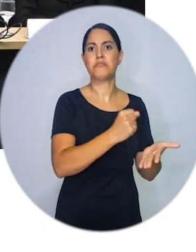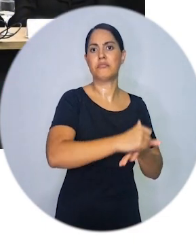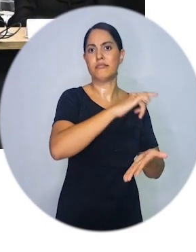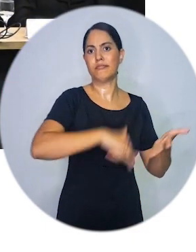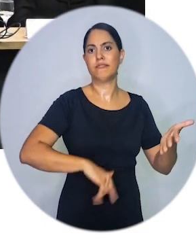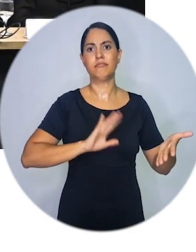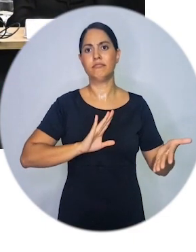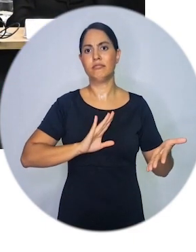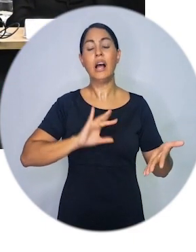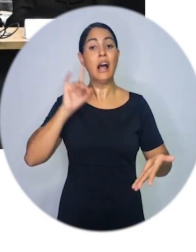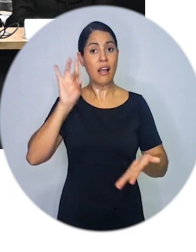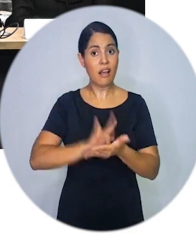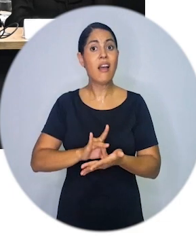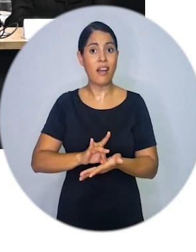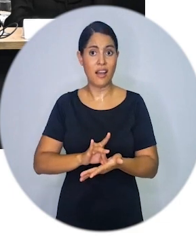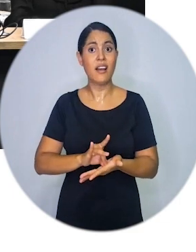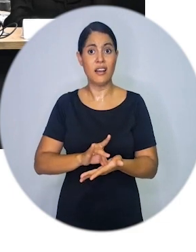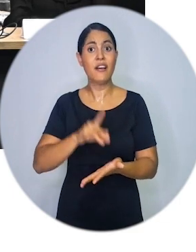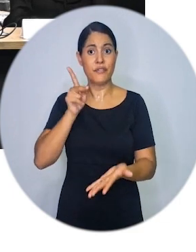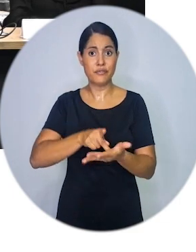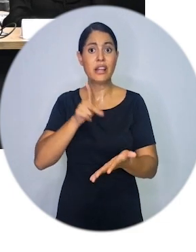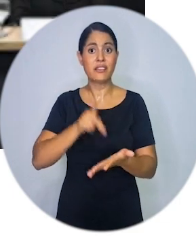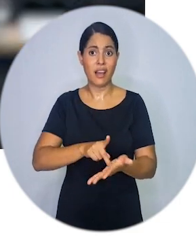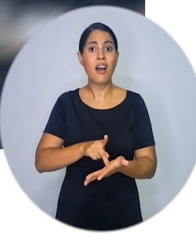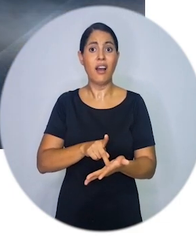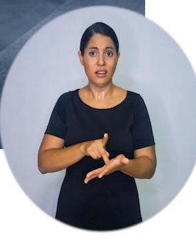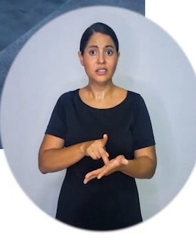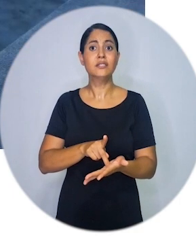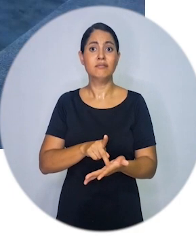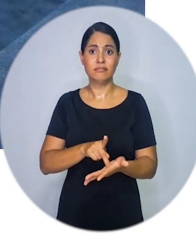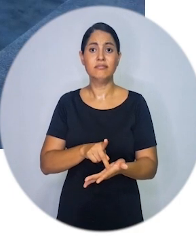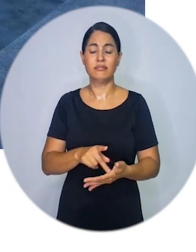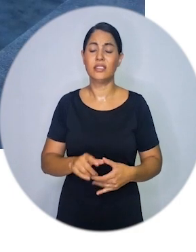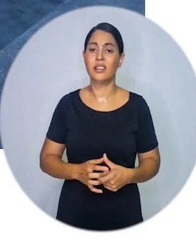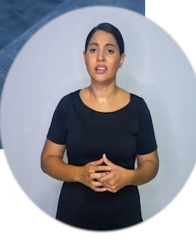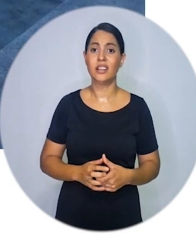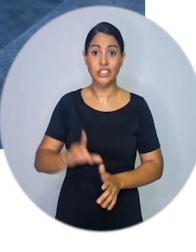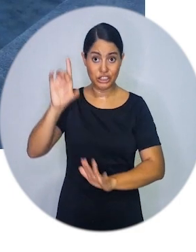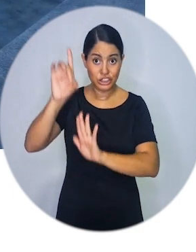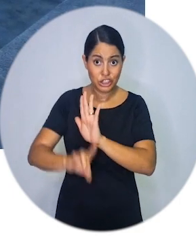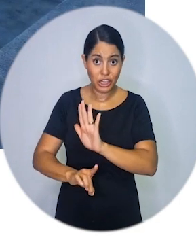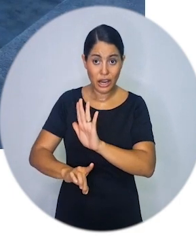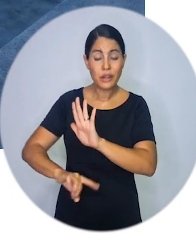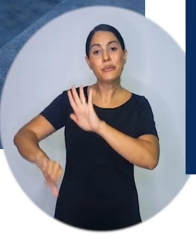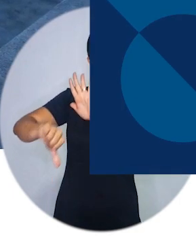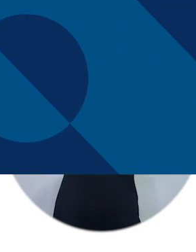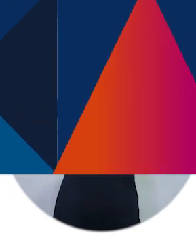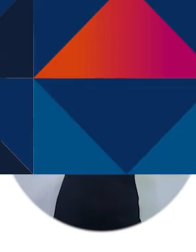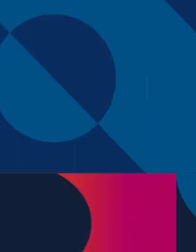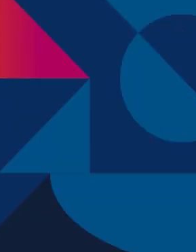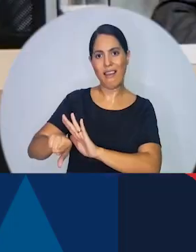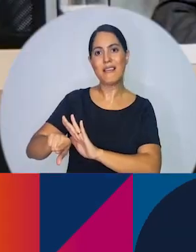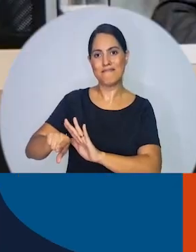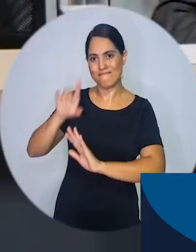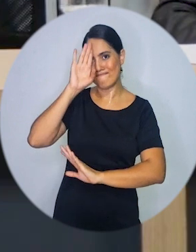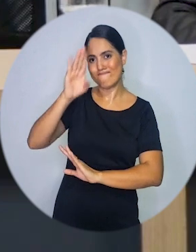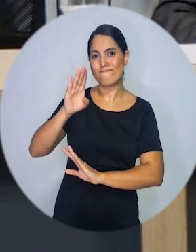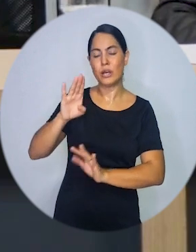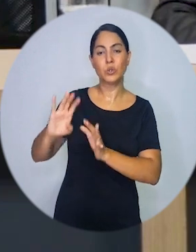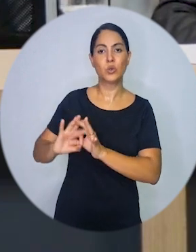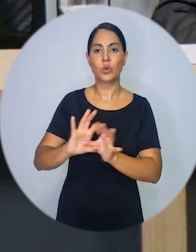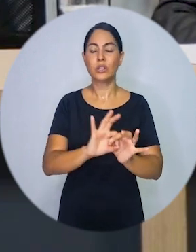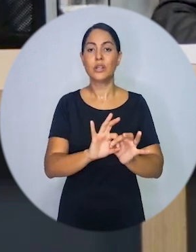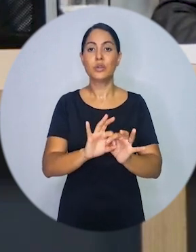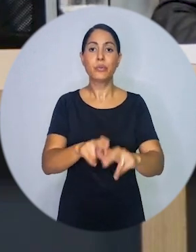falar, direito é penal, o resto é contrato. Isso é uma realidade, isso é verdade mesmo. Então, assim, é